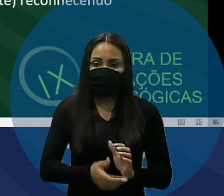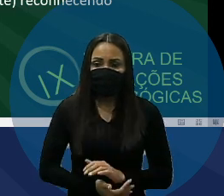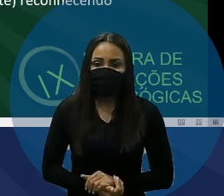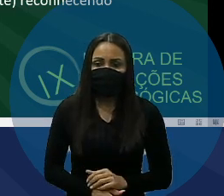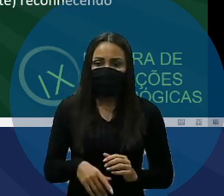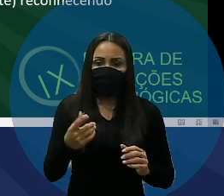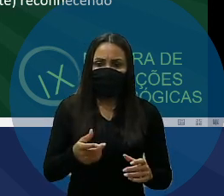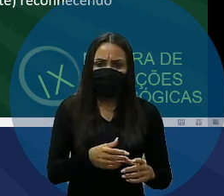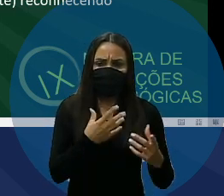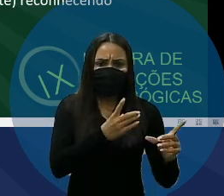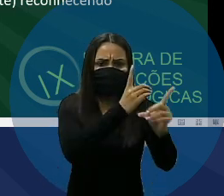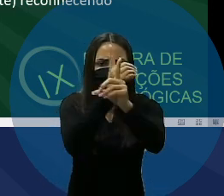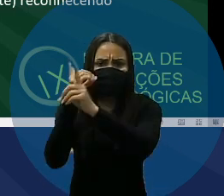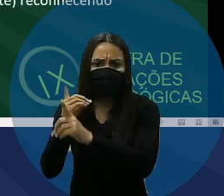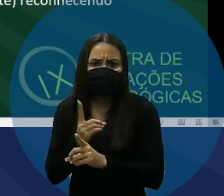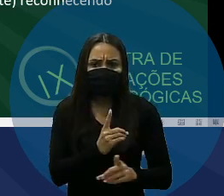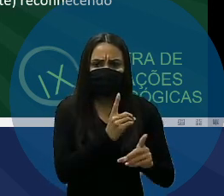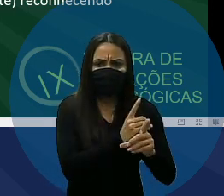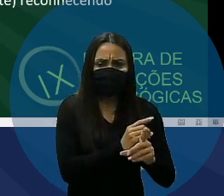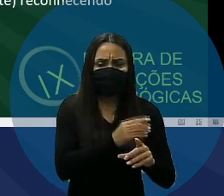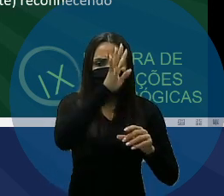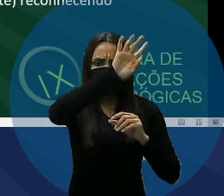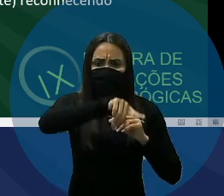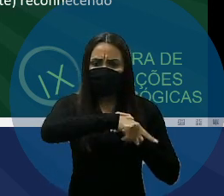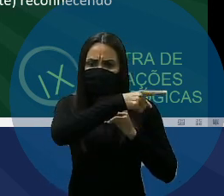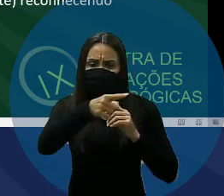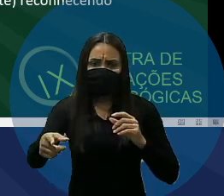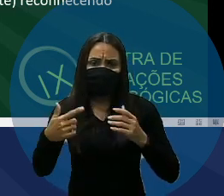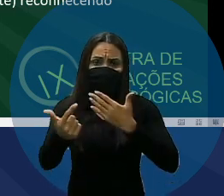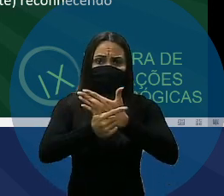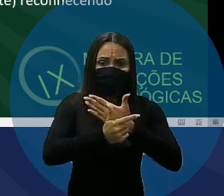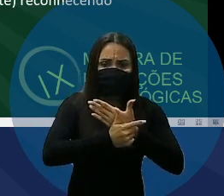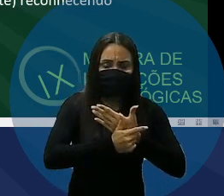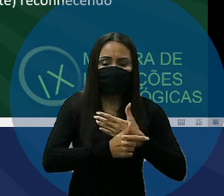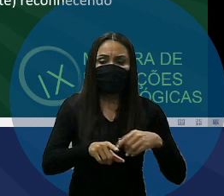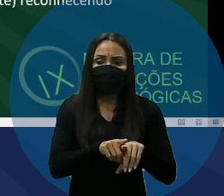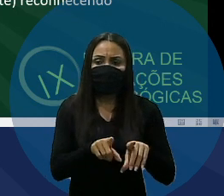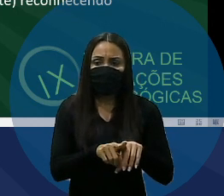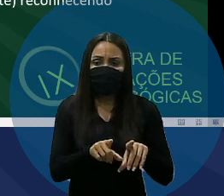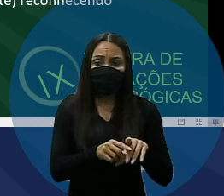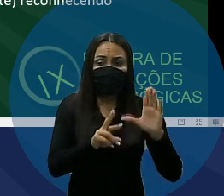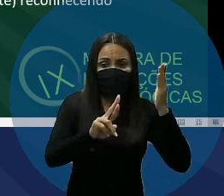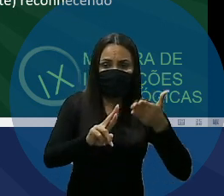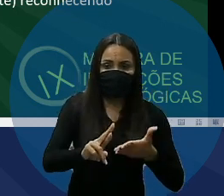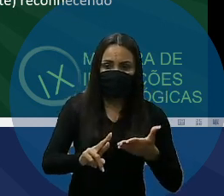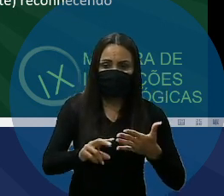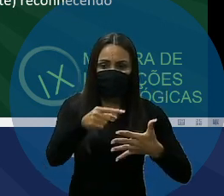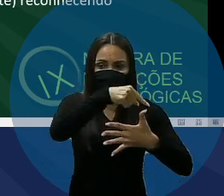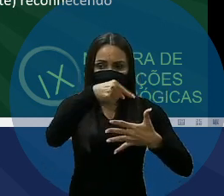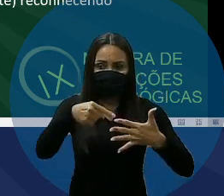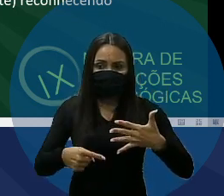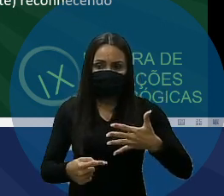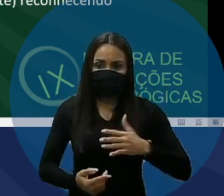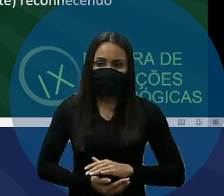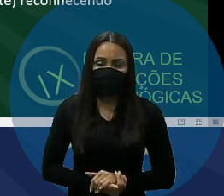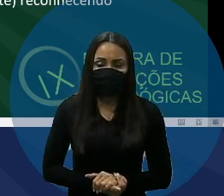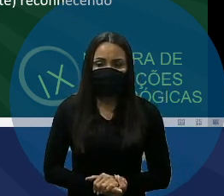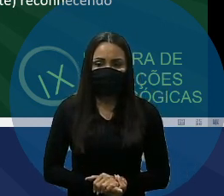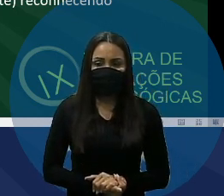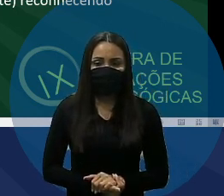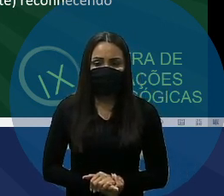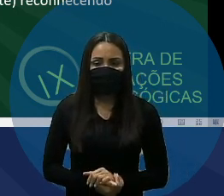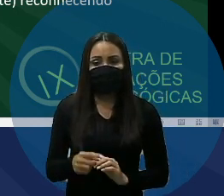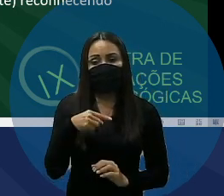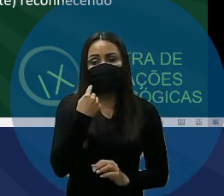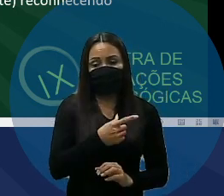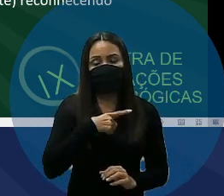os gráficos das funções trigonométricas, seno, cosseno, tangente, reconhecendo suas propriedades. A gente teve